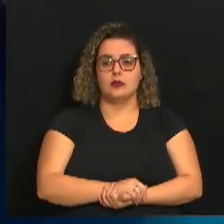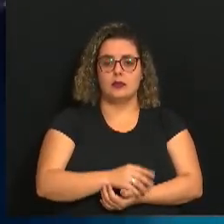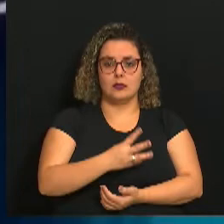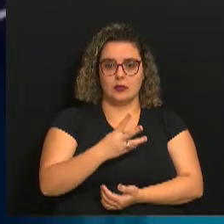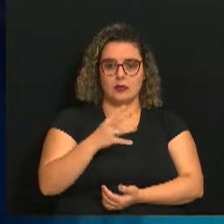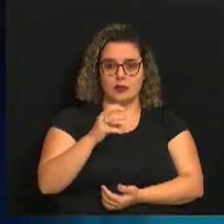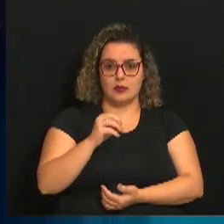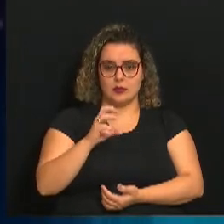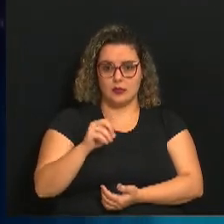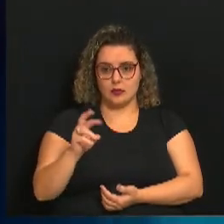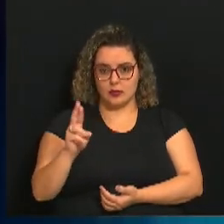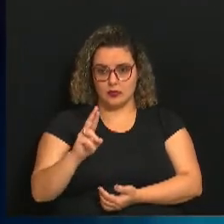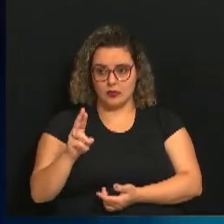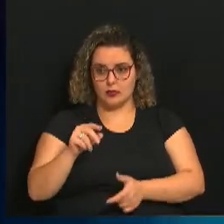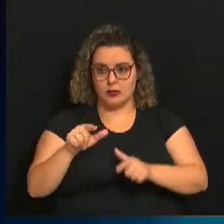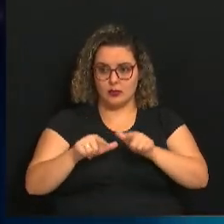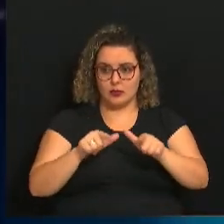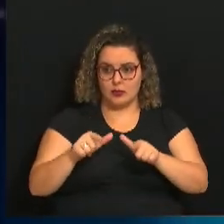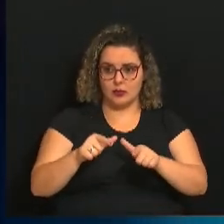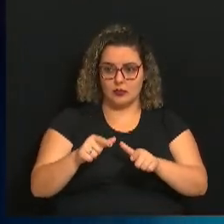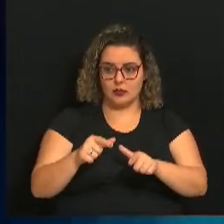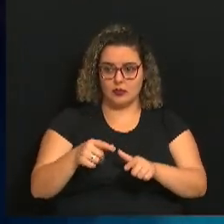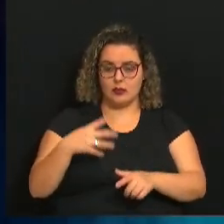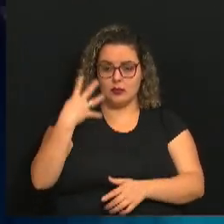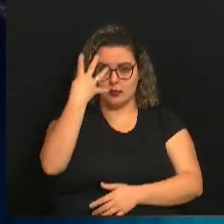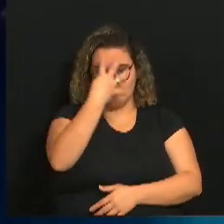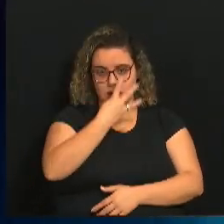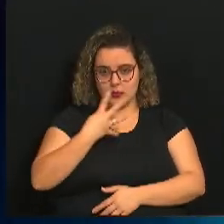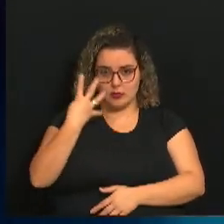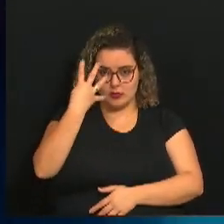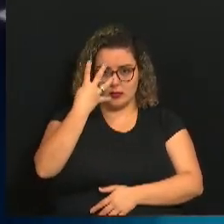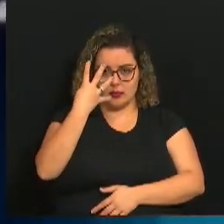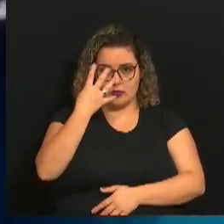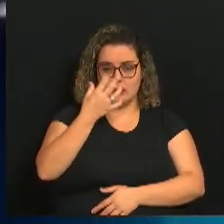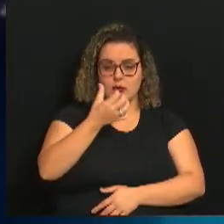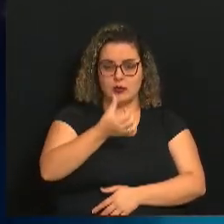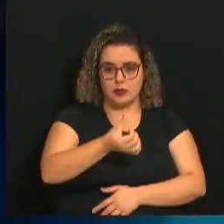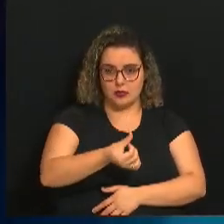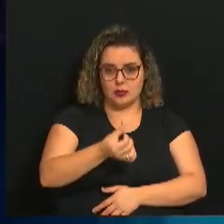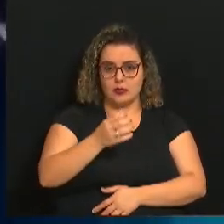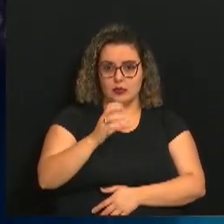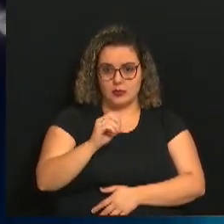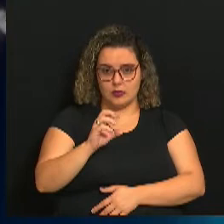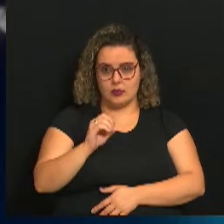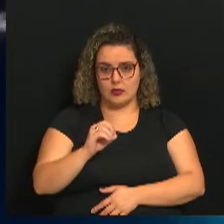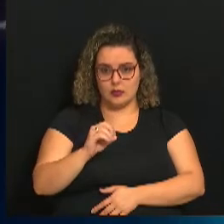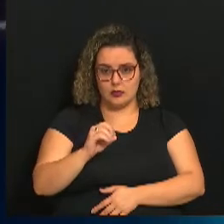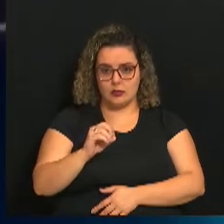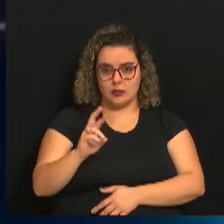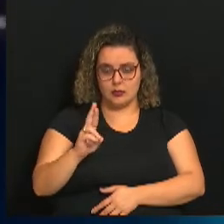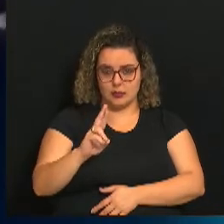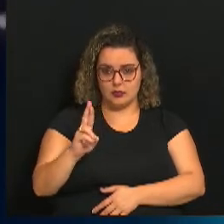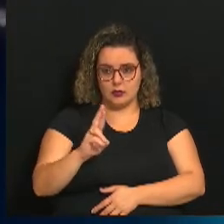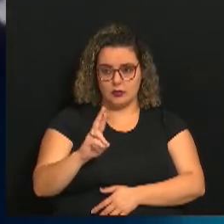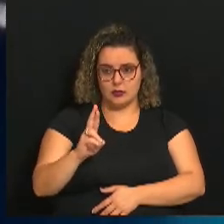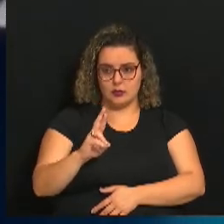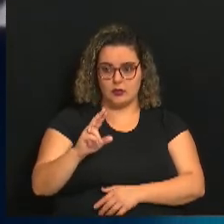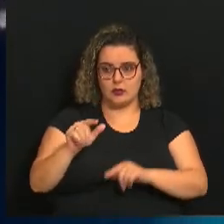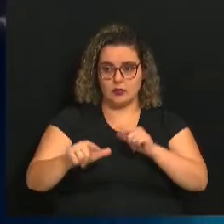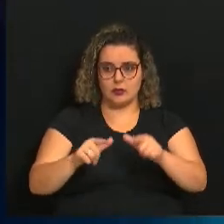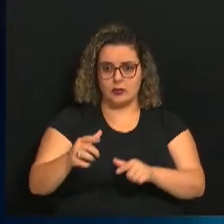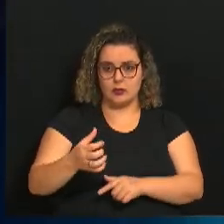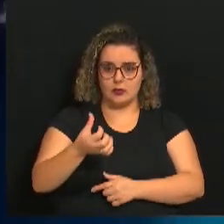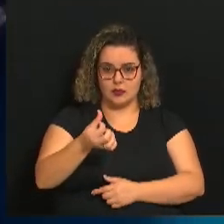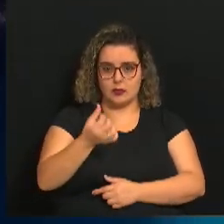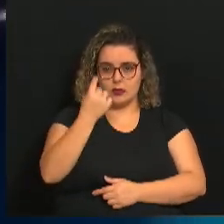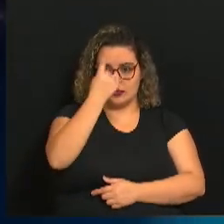quem trabalhasse 4 horas diária e R$600 para quem trabalhasse 6 horas